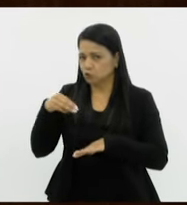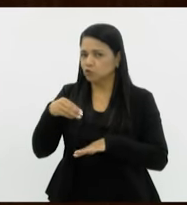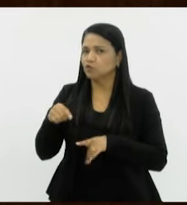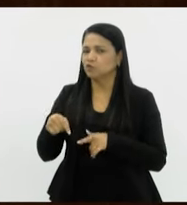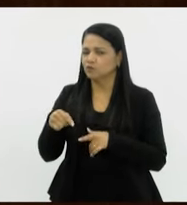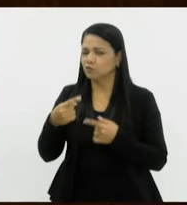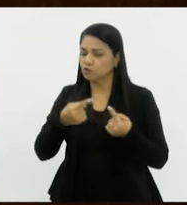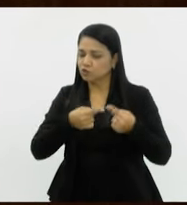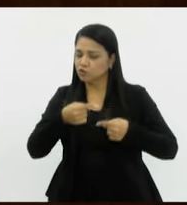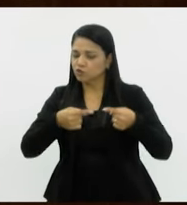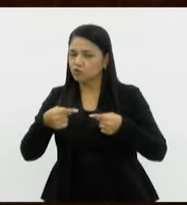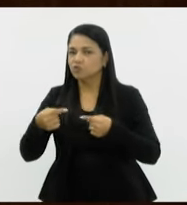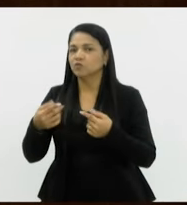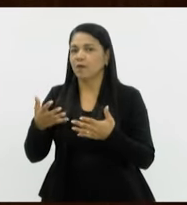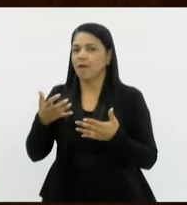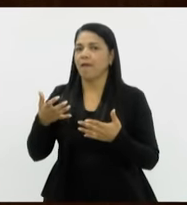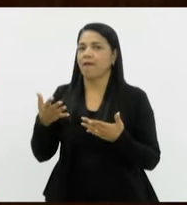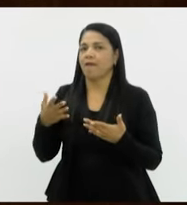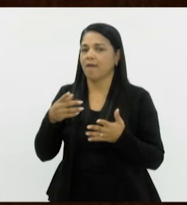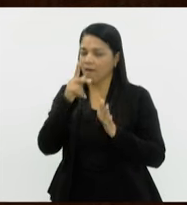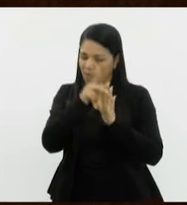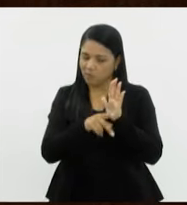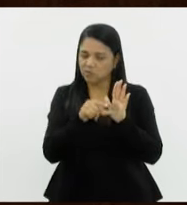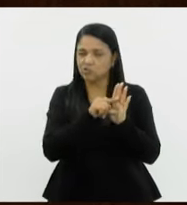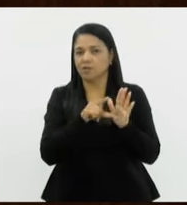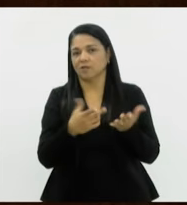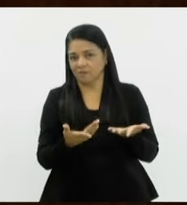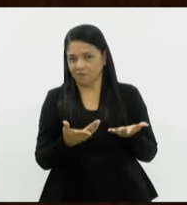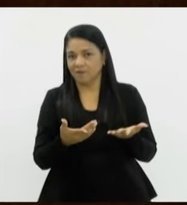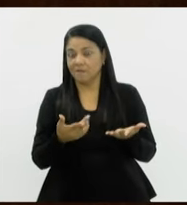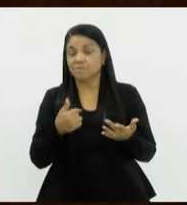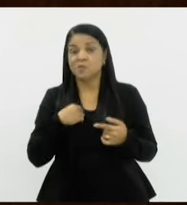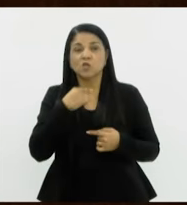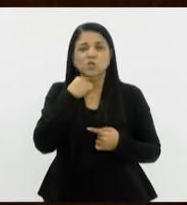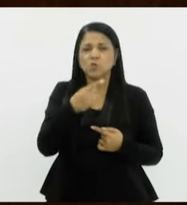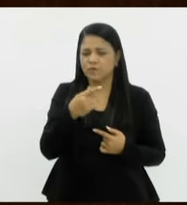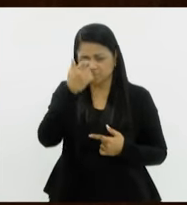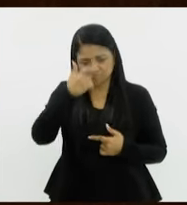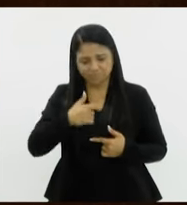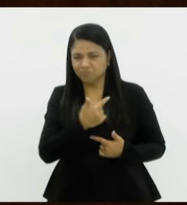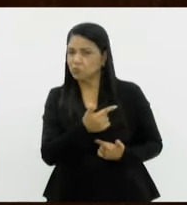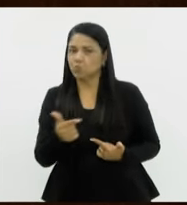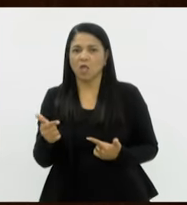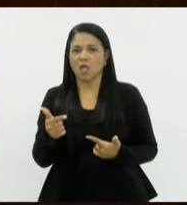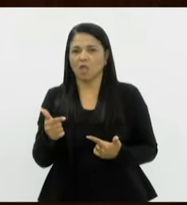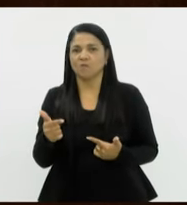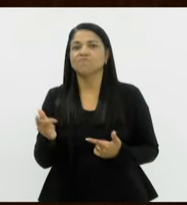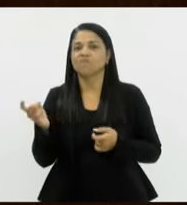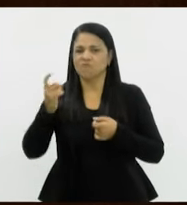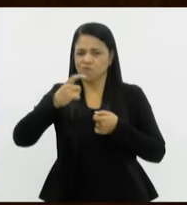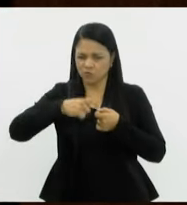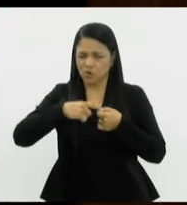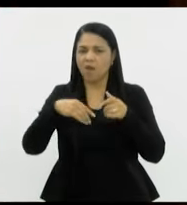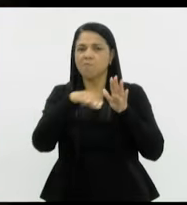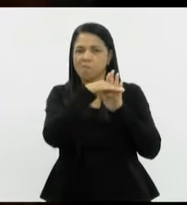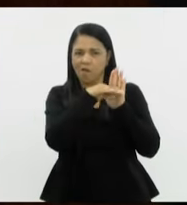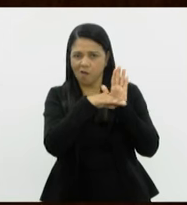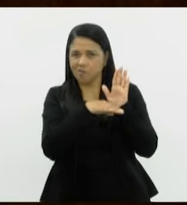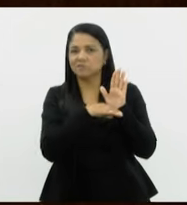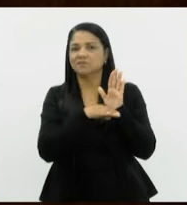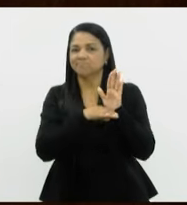para querer fazer o diálogo com relação a esse projeto. Mas eu não tenho dúvidas nenhuma que ele retornará à pauta e